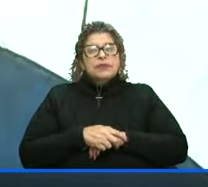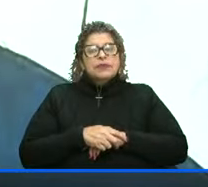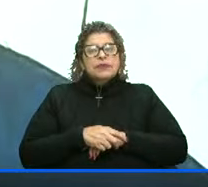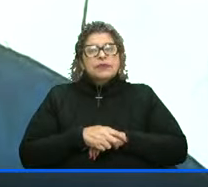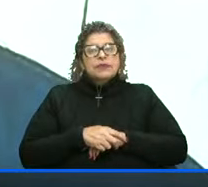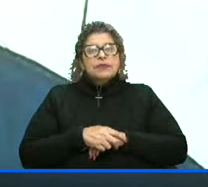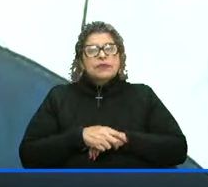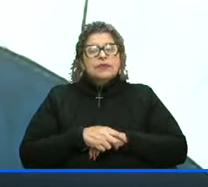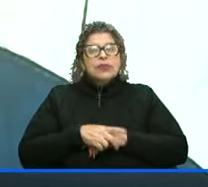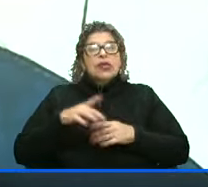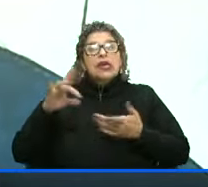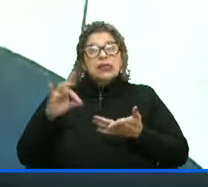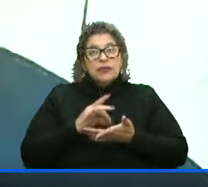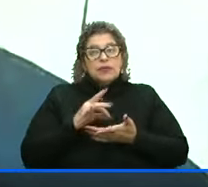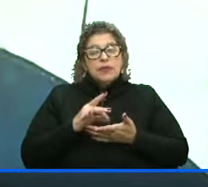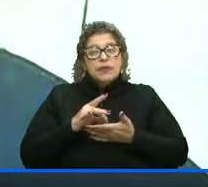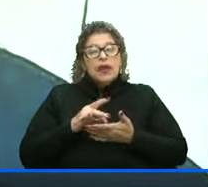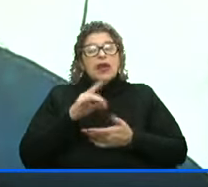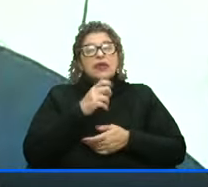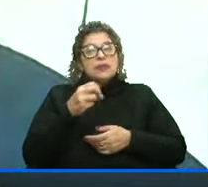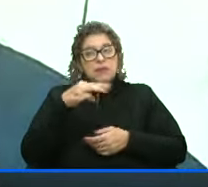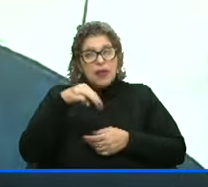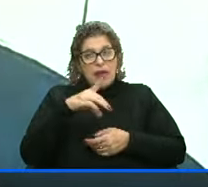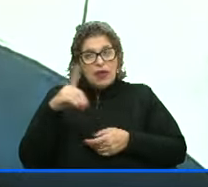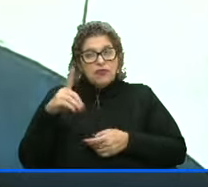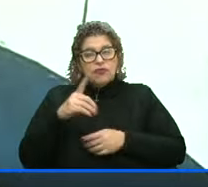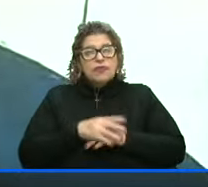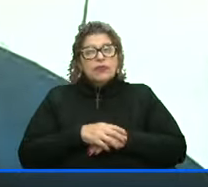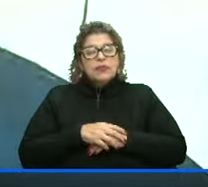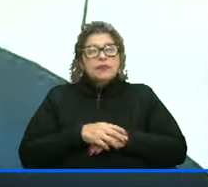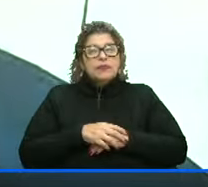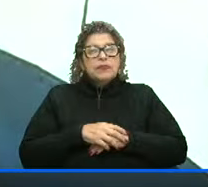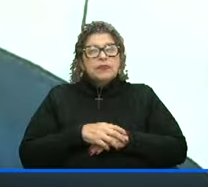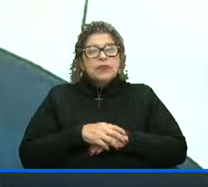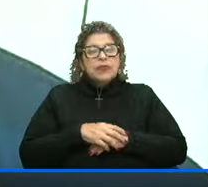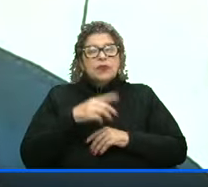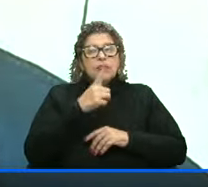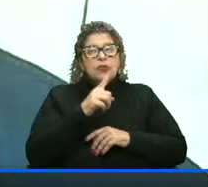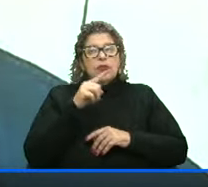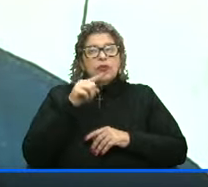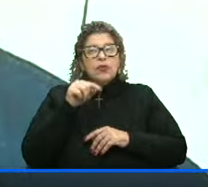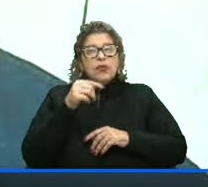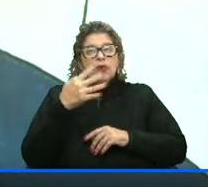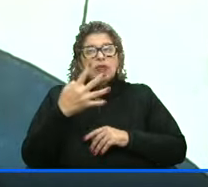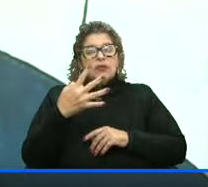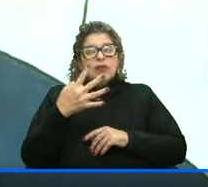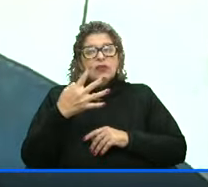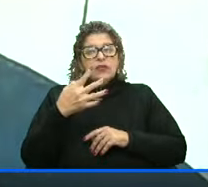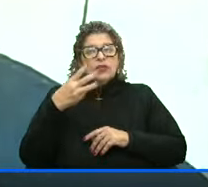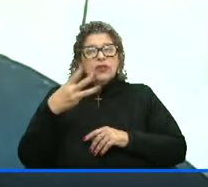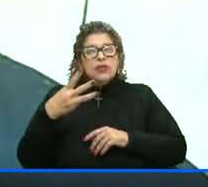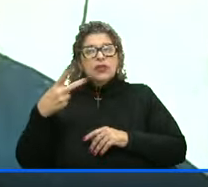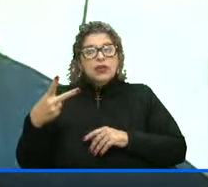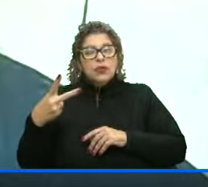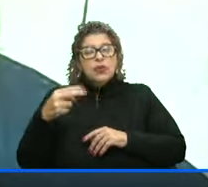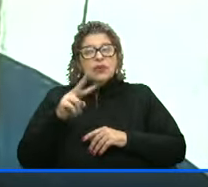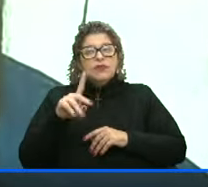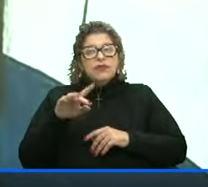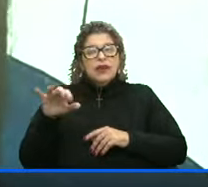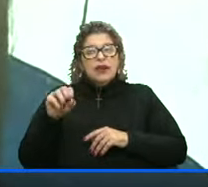que veio da SMED, que foi falado também, que tem 1.482 vagas, né,